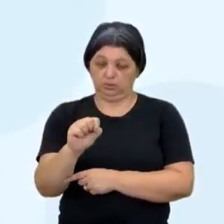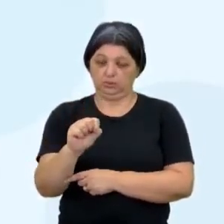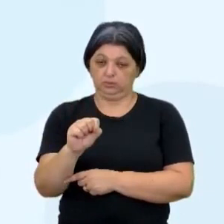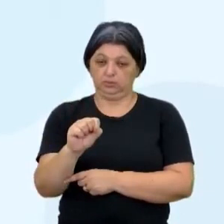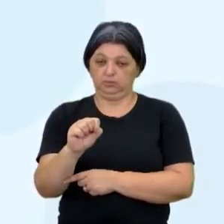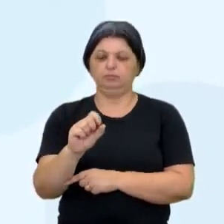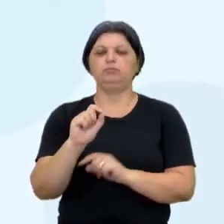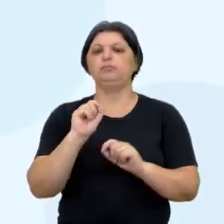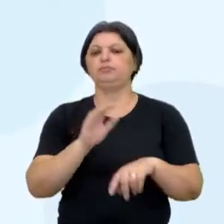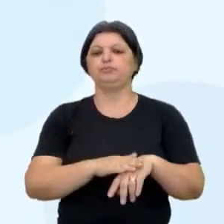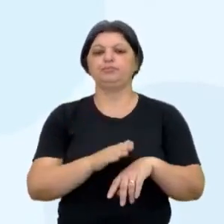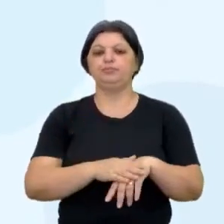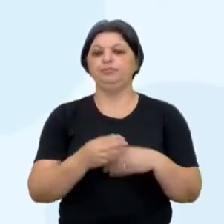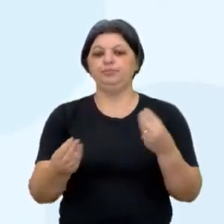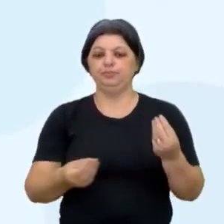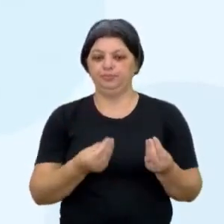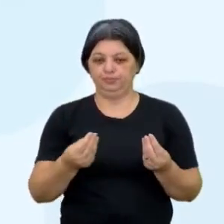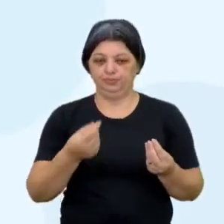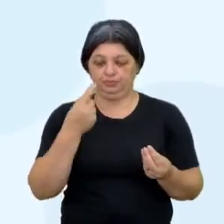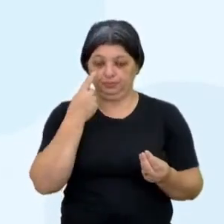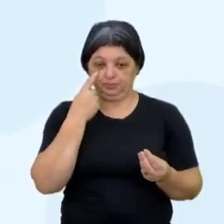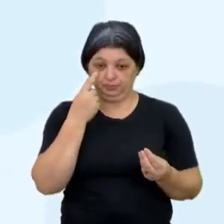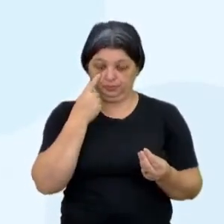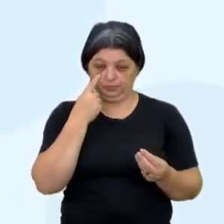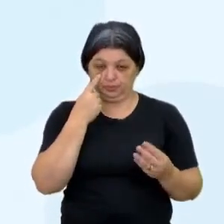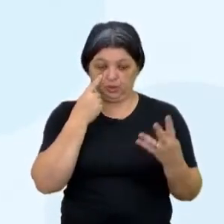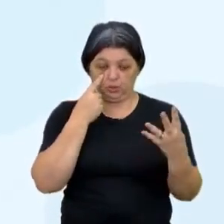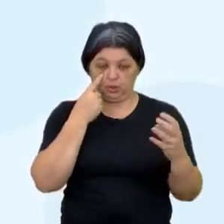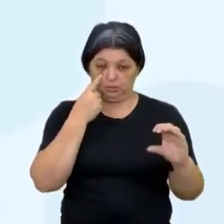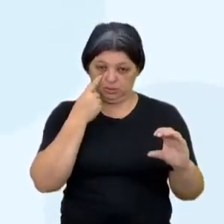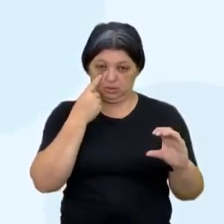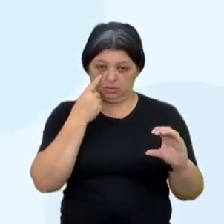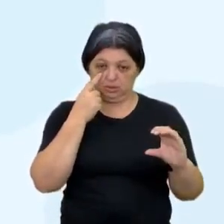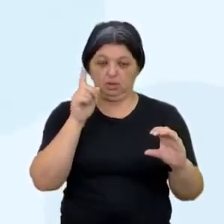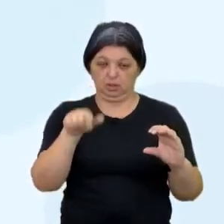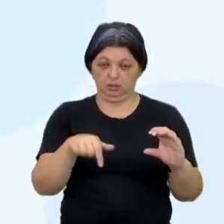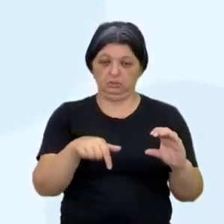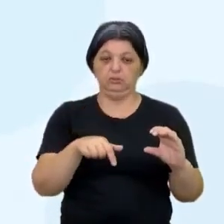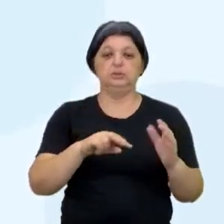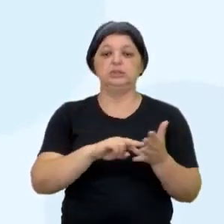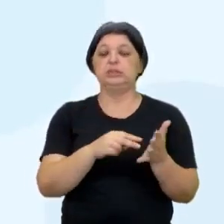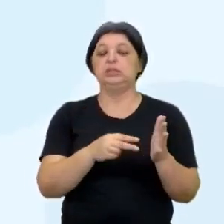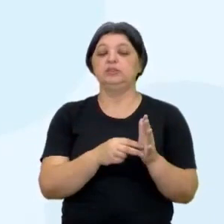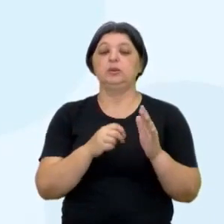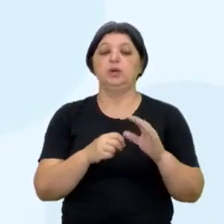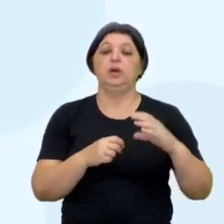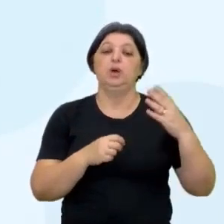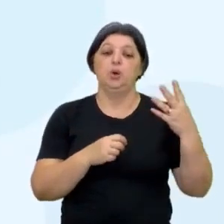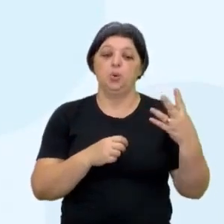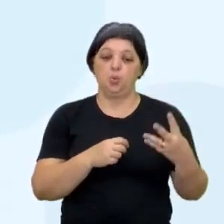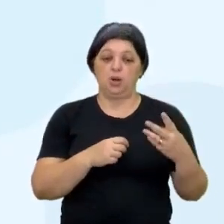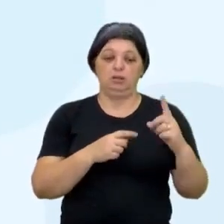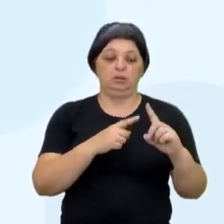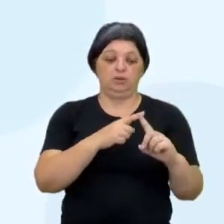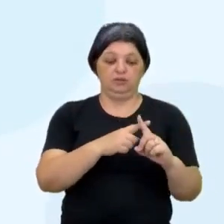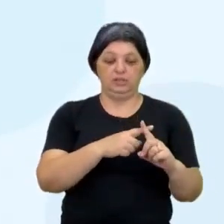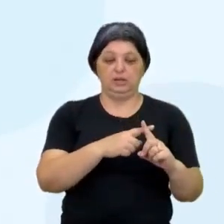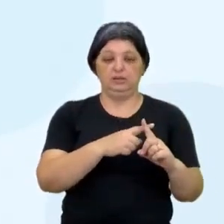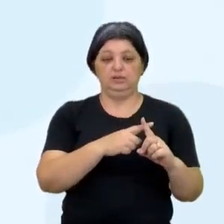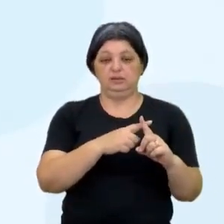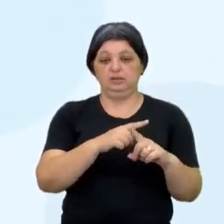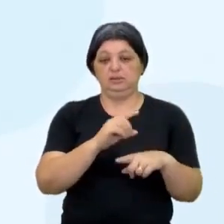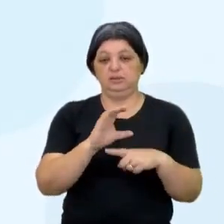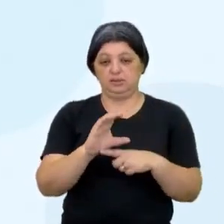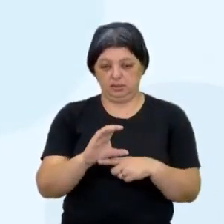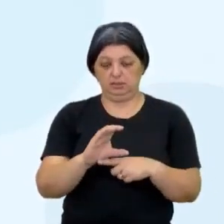aqui, o que que eu faço? Veja que o 4C significa 4 vezes C. Quando eu tenho um número e uma letra, eu estou dizendo que eles